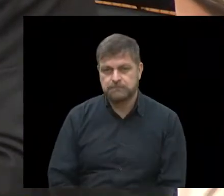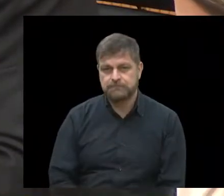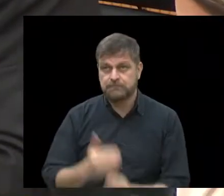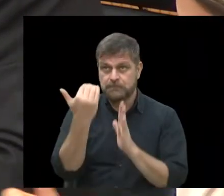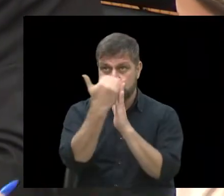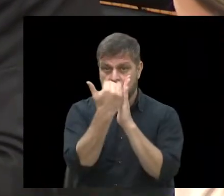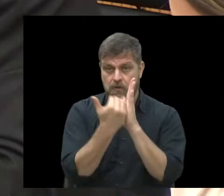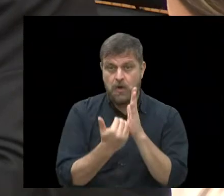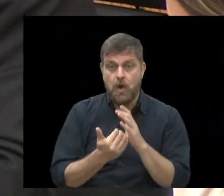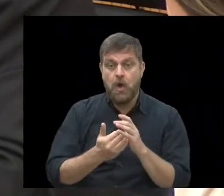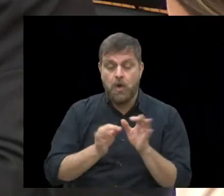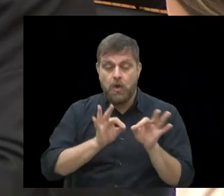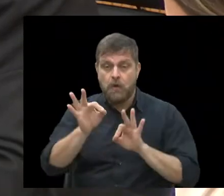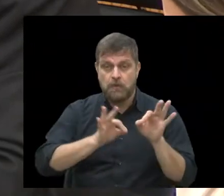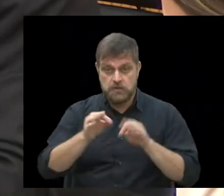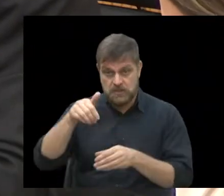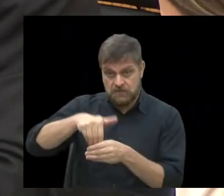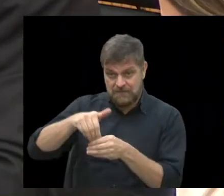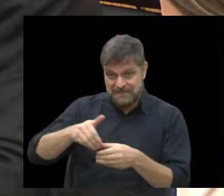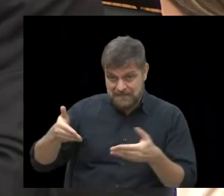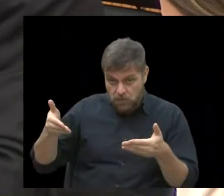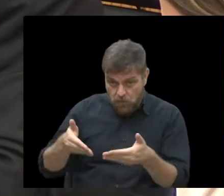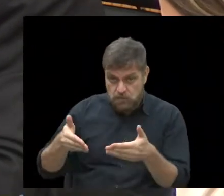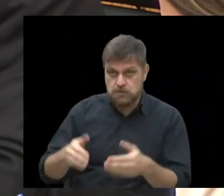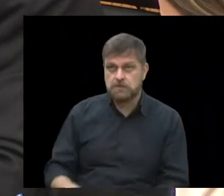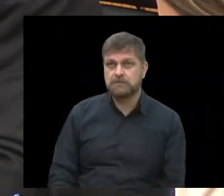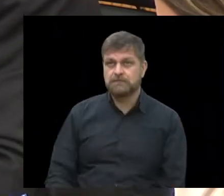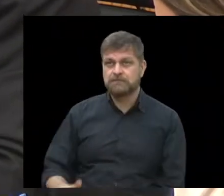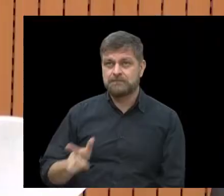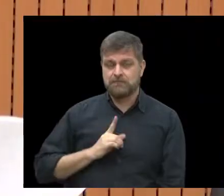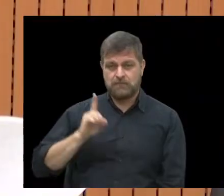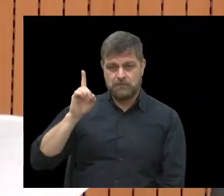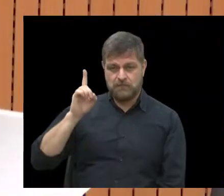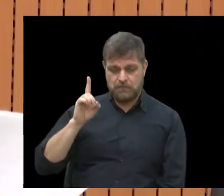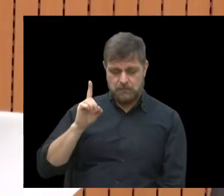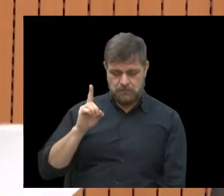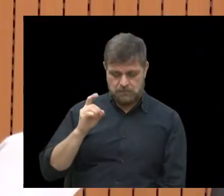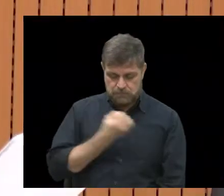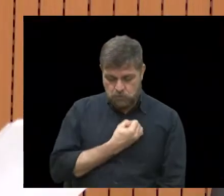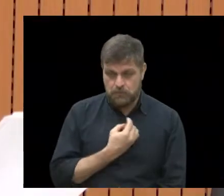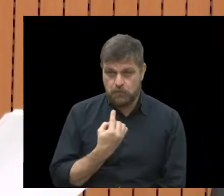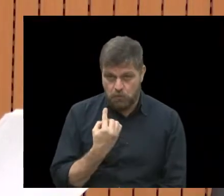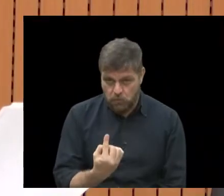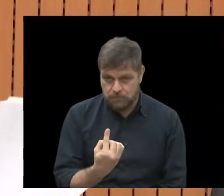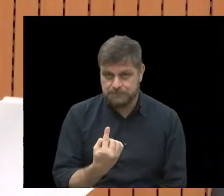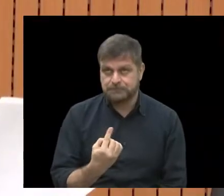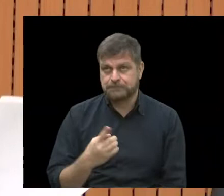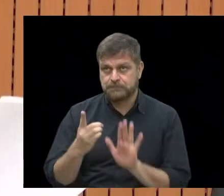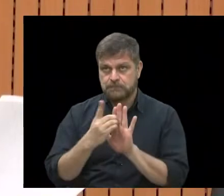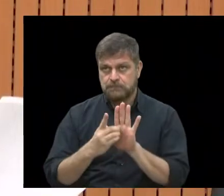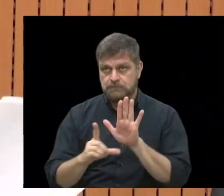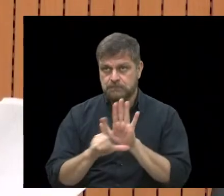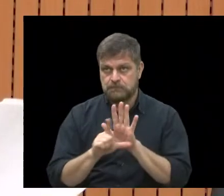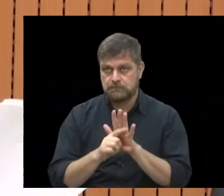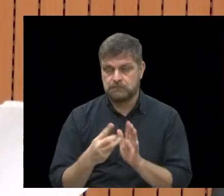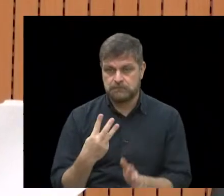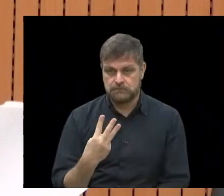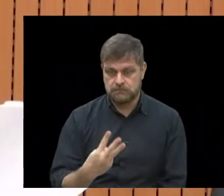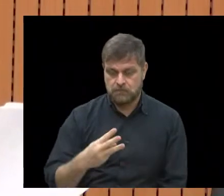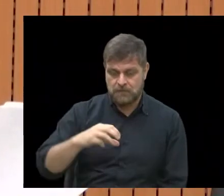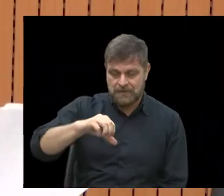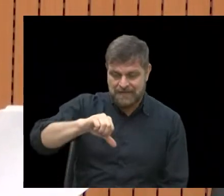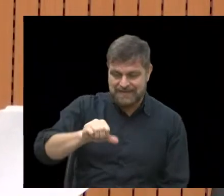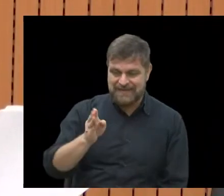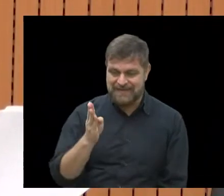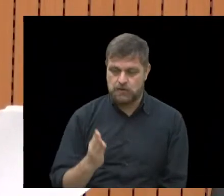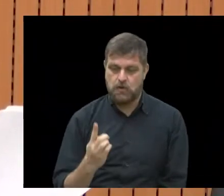dia. Incluído na pauta o regime de urgência mediante requerimento 46219, devidamente aprovado. Item 1. Turno 1, discussão e votação do projeto